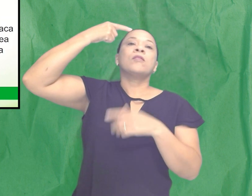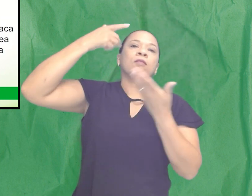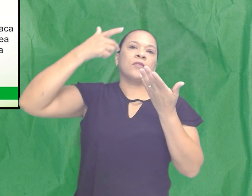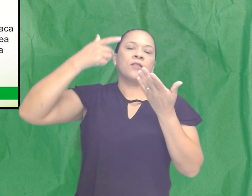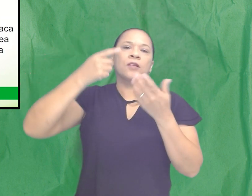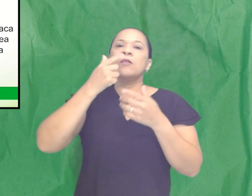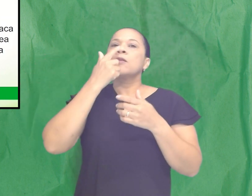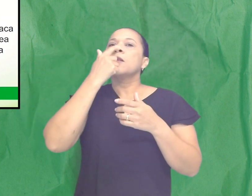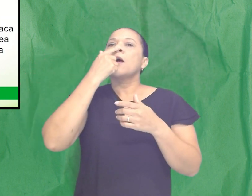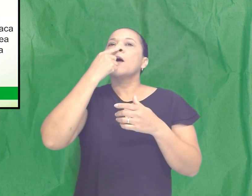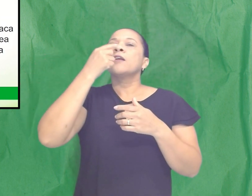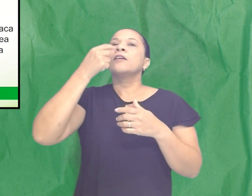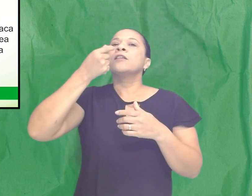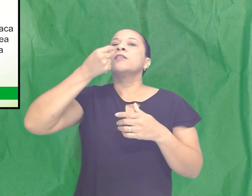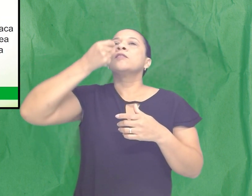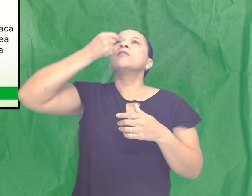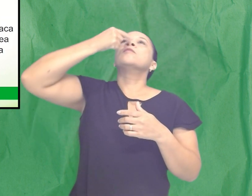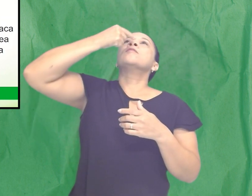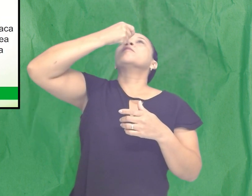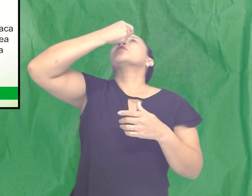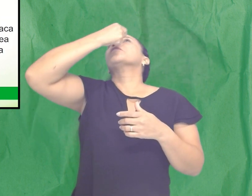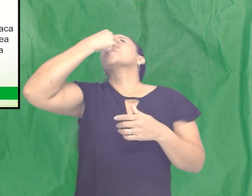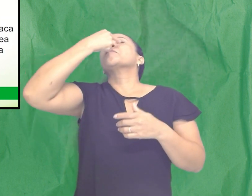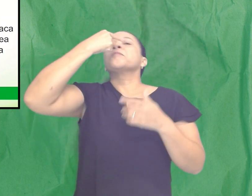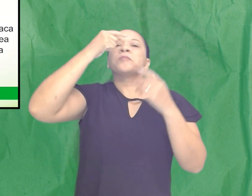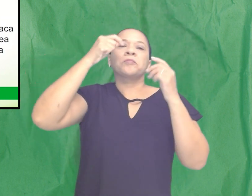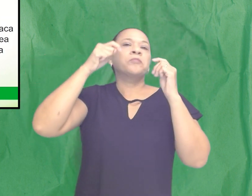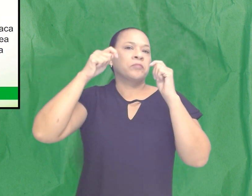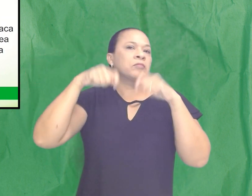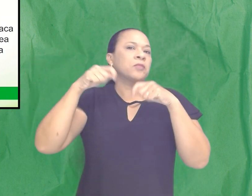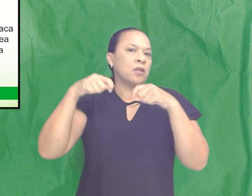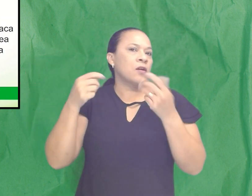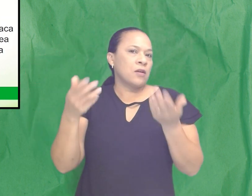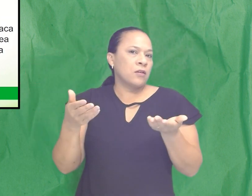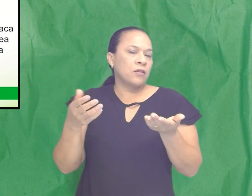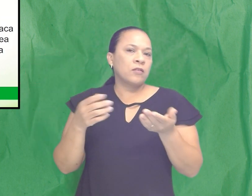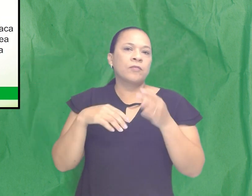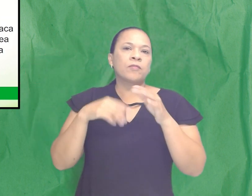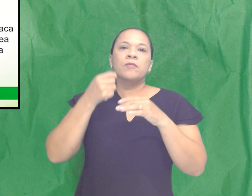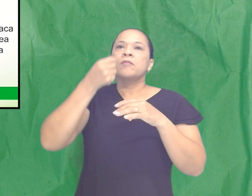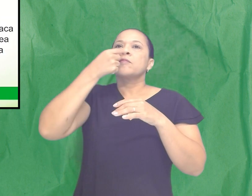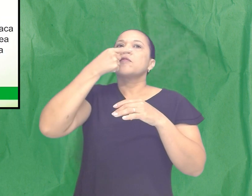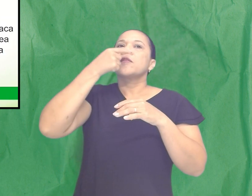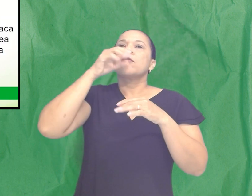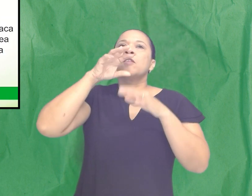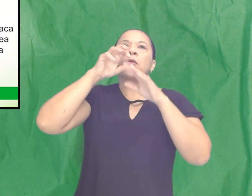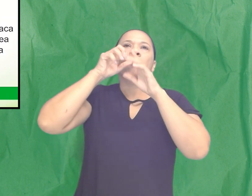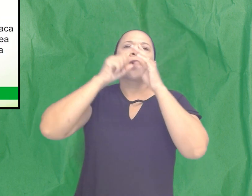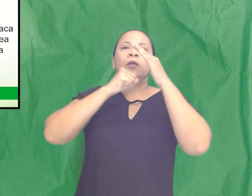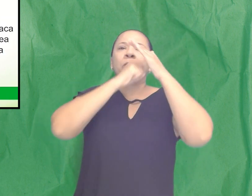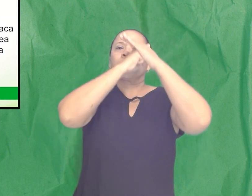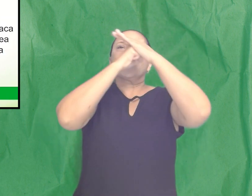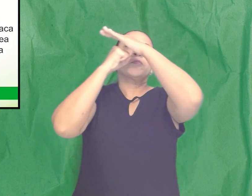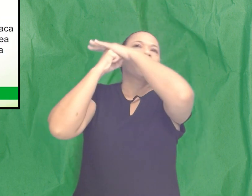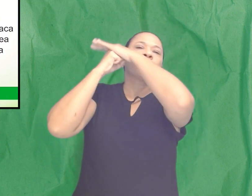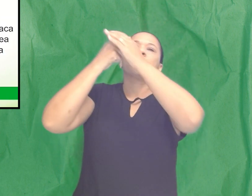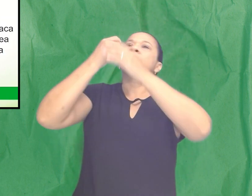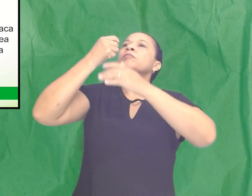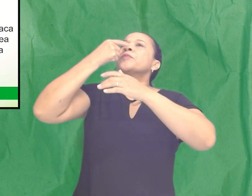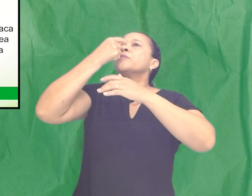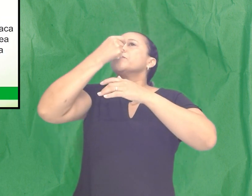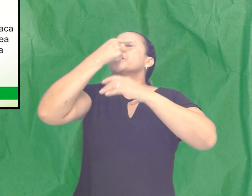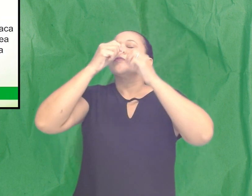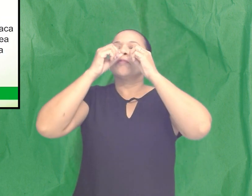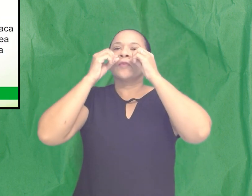nasal, utilização de spray nasal, descongestionantes, são muito utilizados também pela